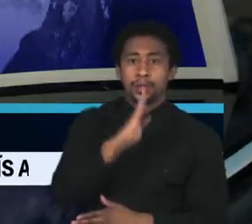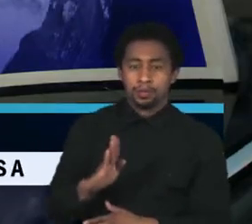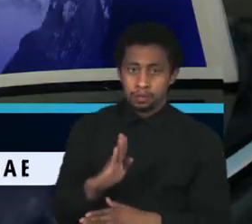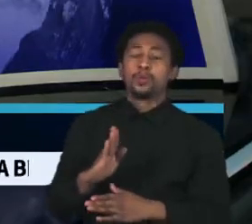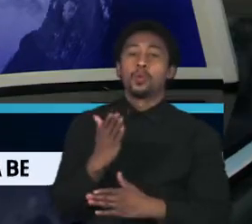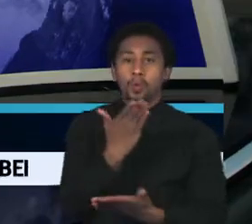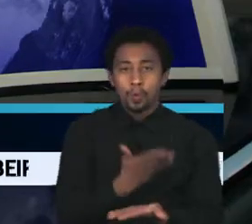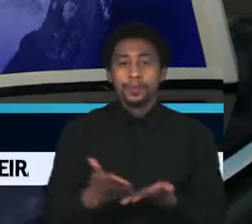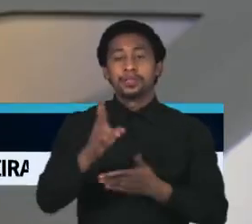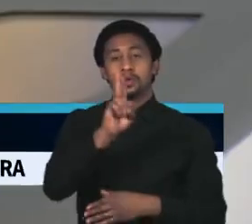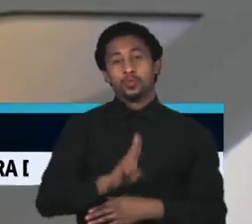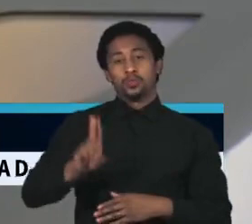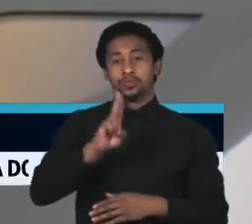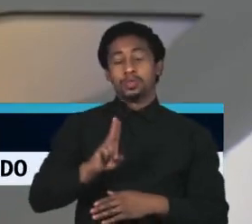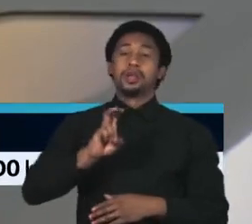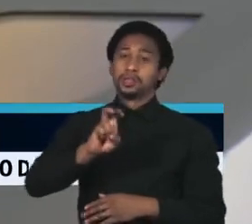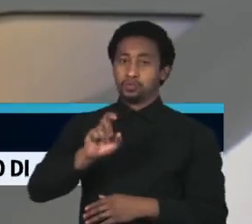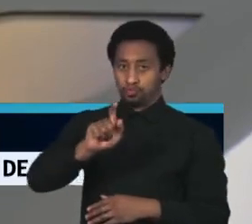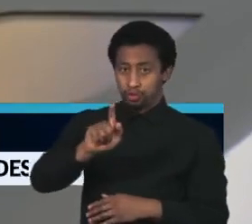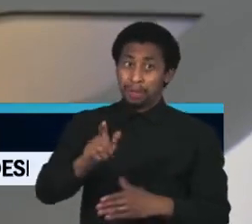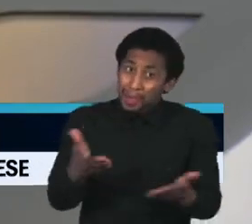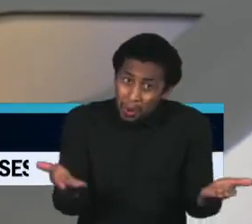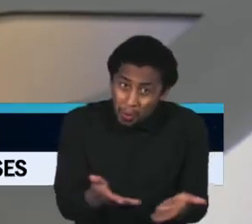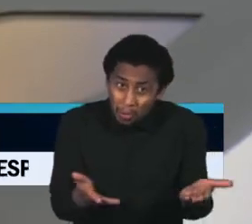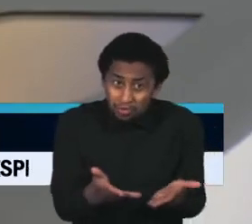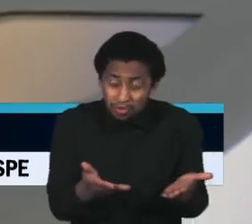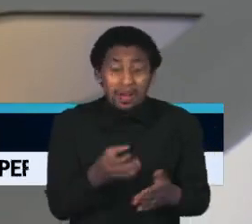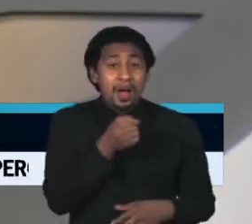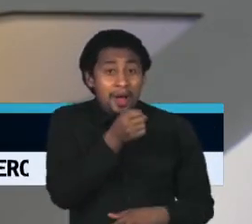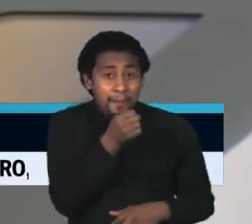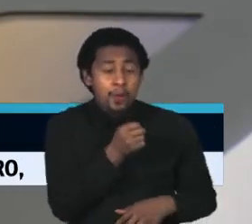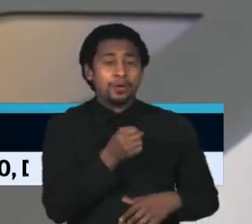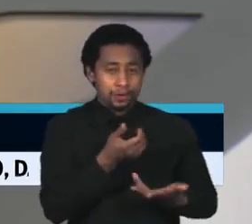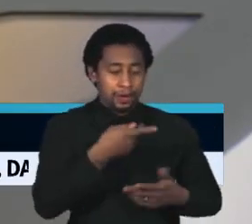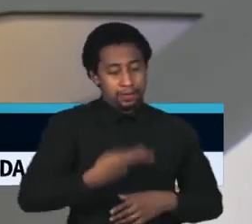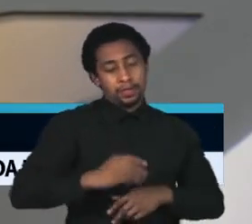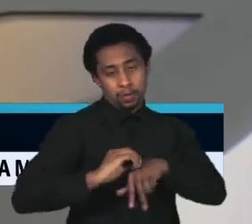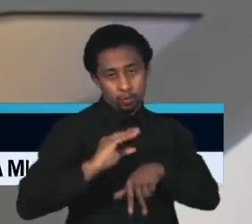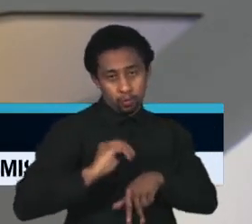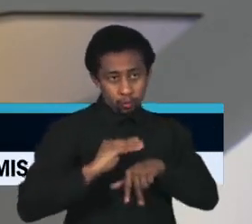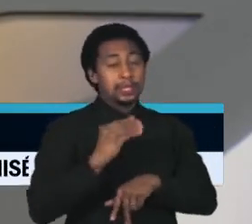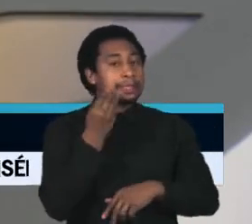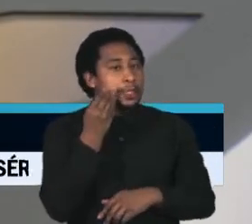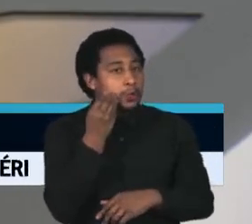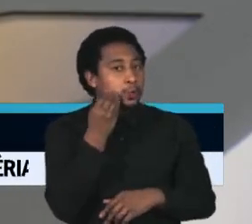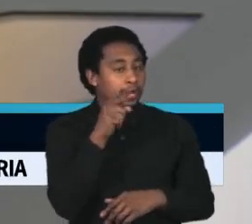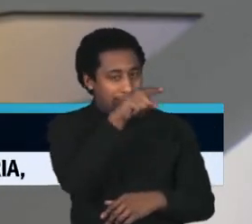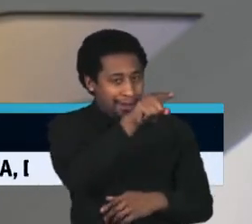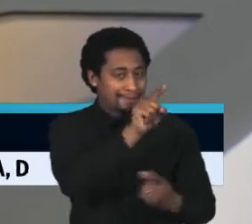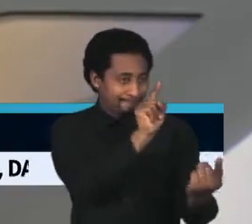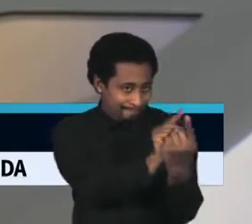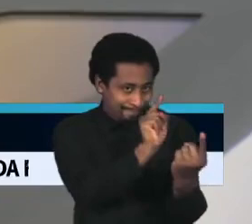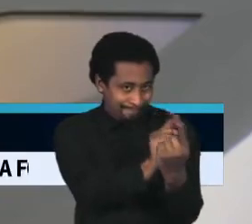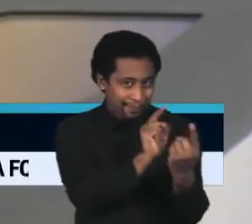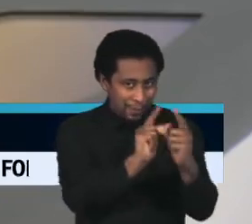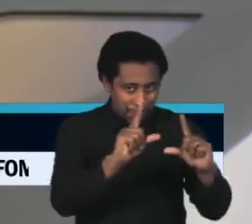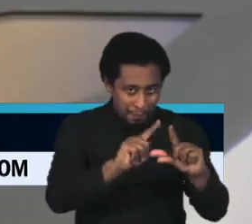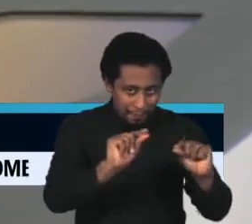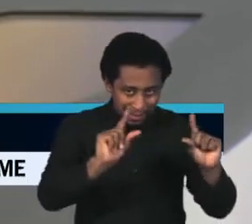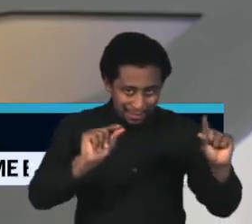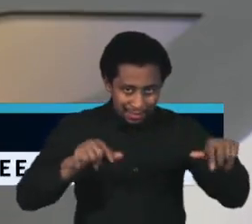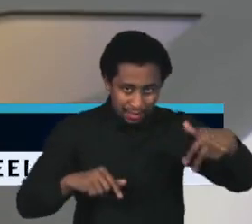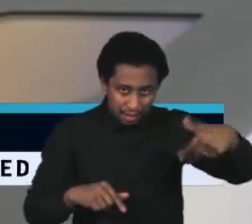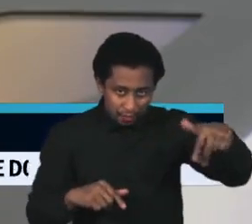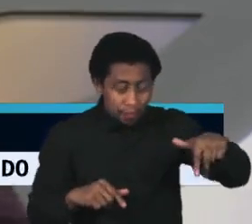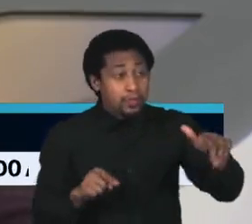a reportagem da TV Cultura não consegui usar em Brasília e ficou prometido para quando sextou né na sexta